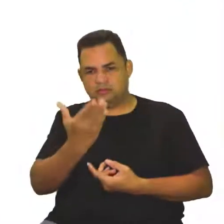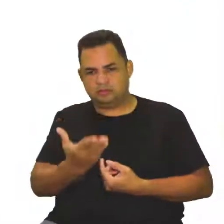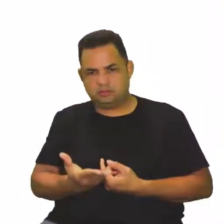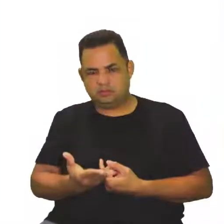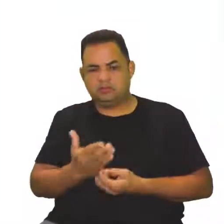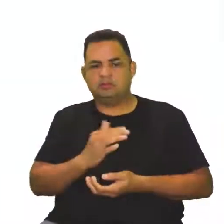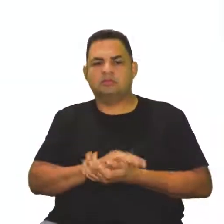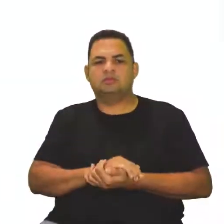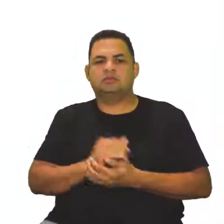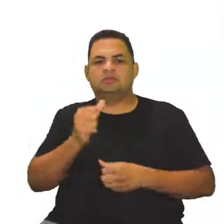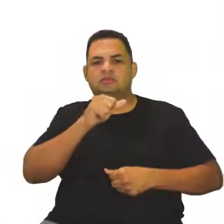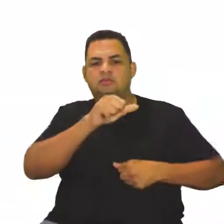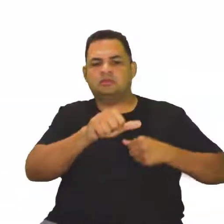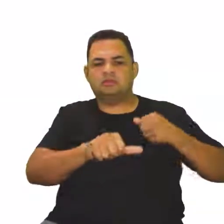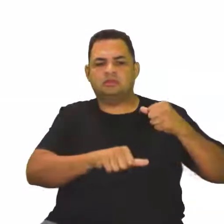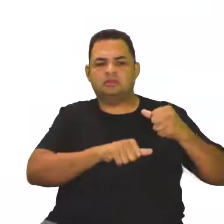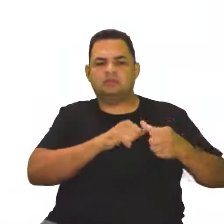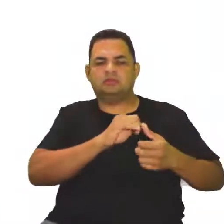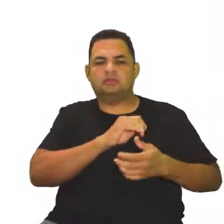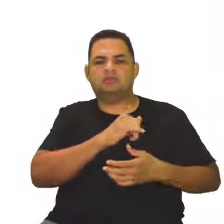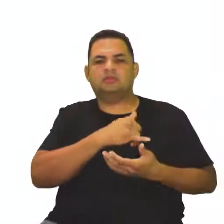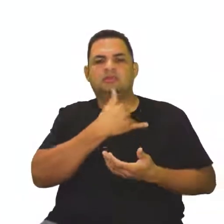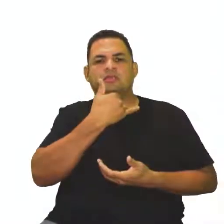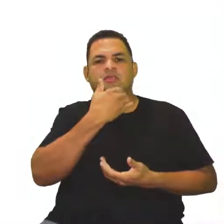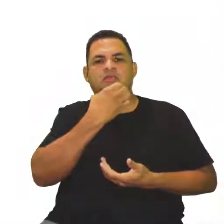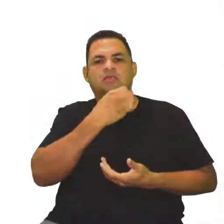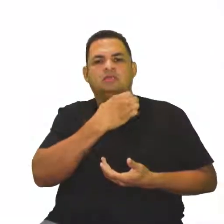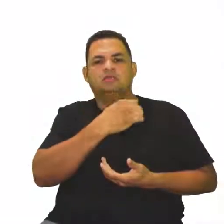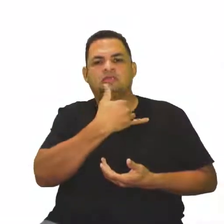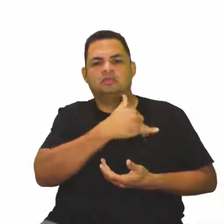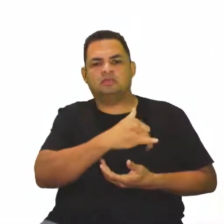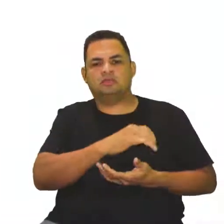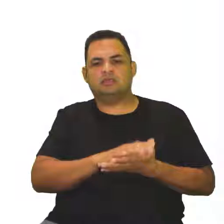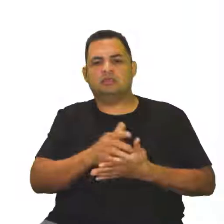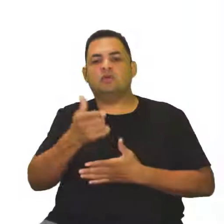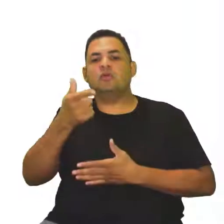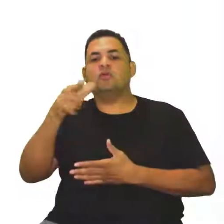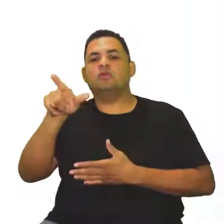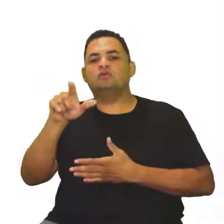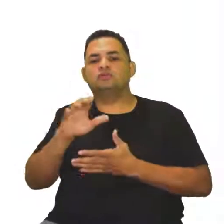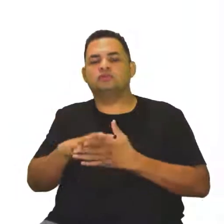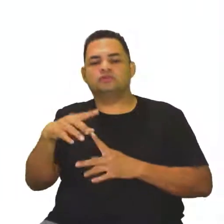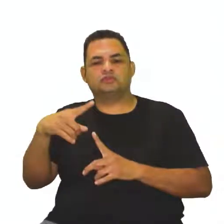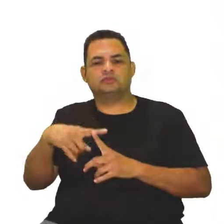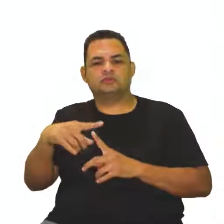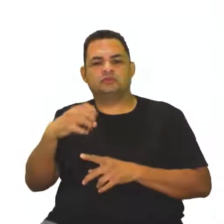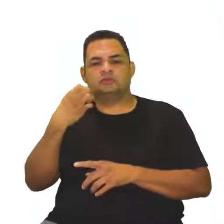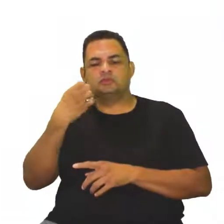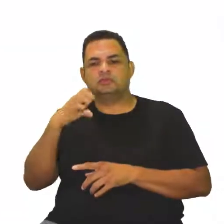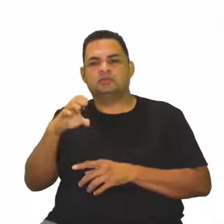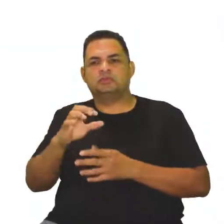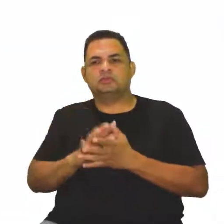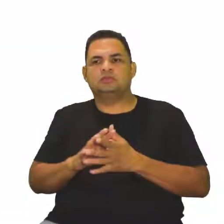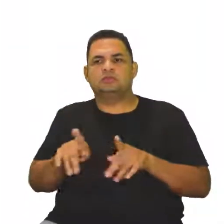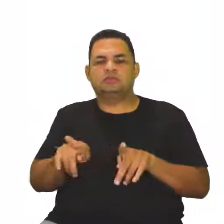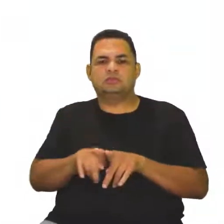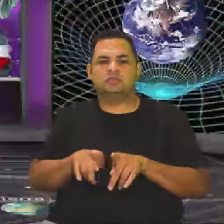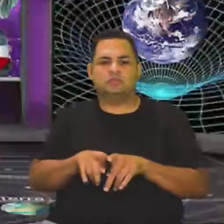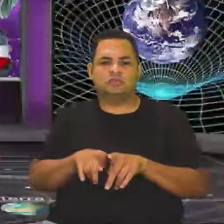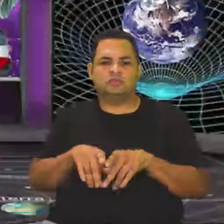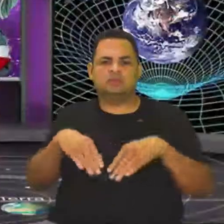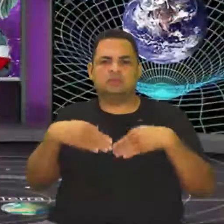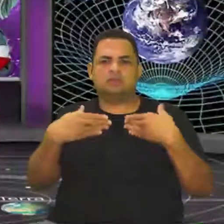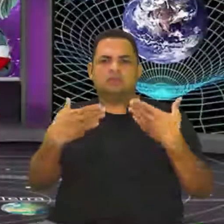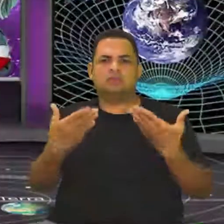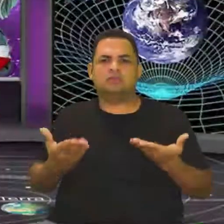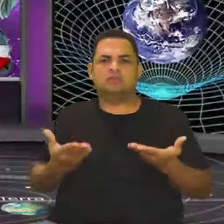questão da transformação da energia elétrica em outro tipo de energia, ok? E também nós vimos que quando